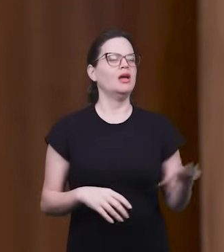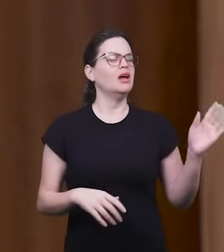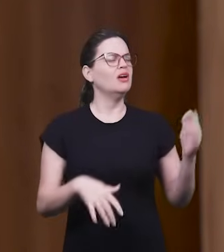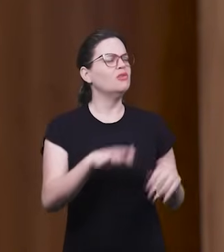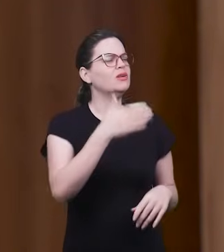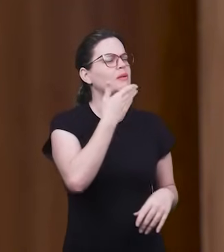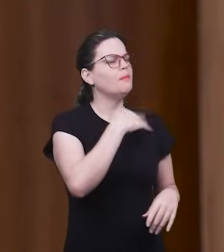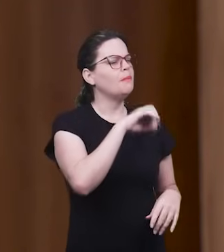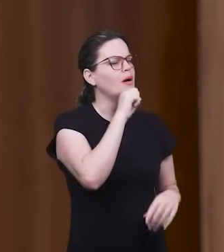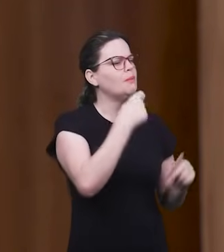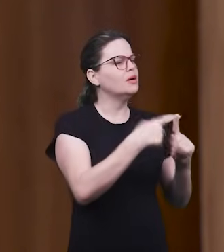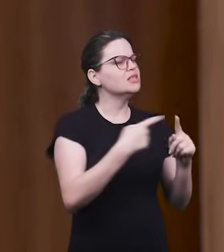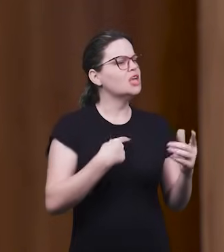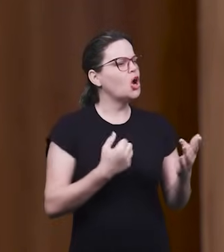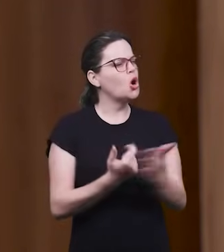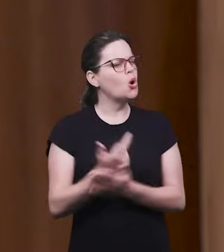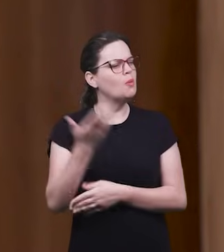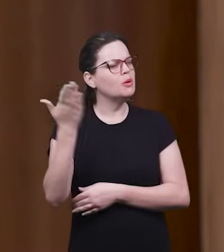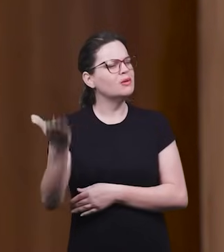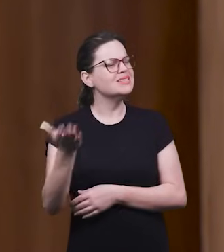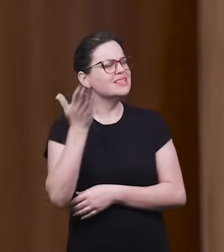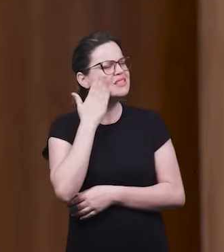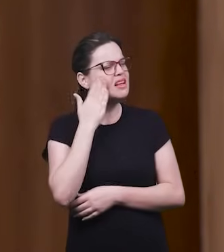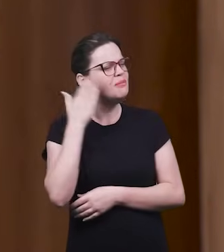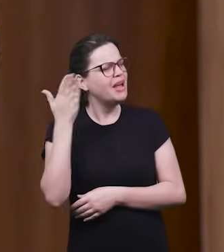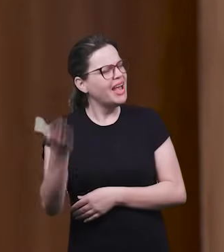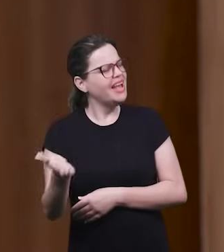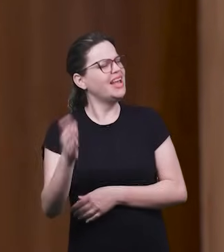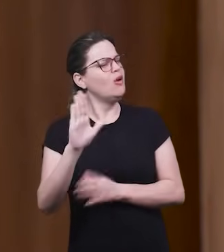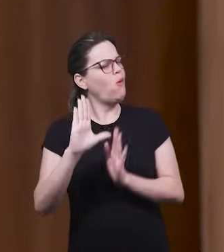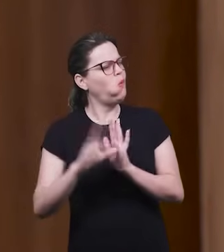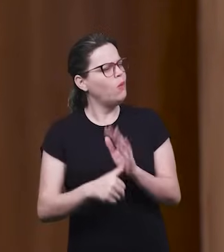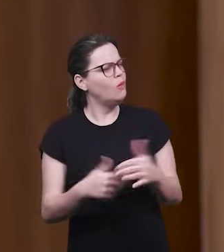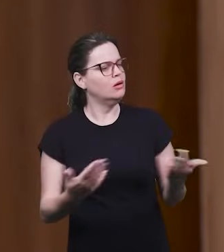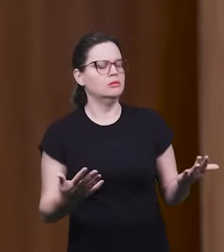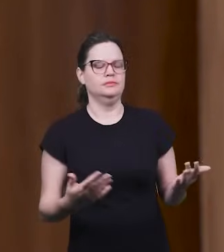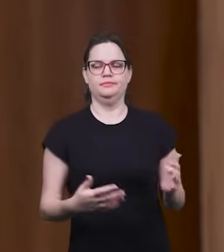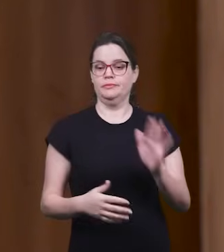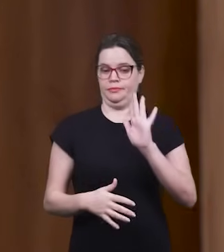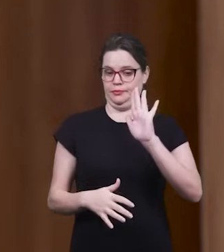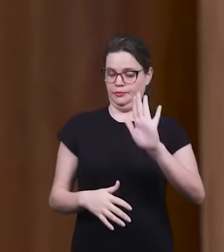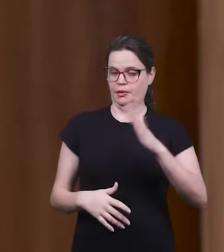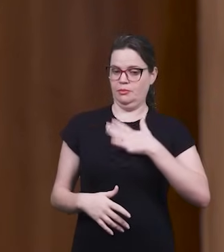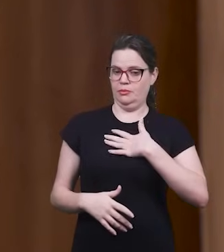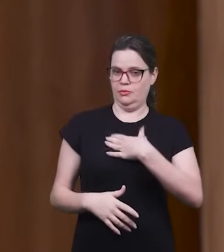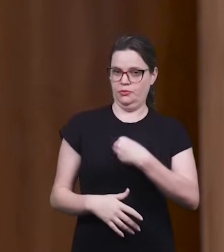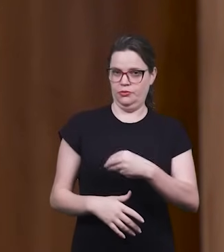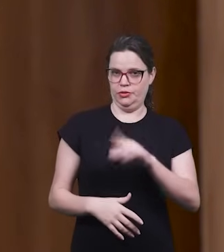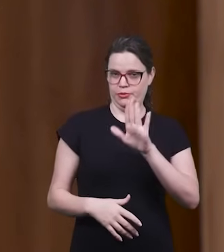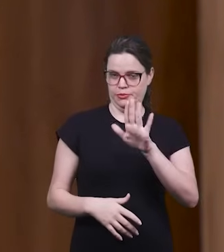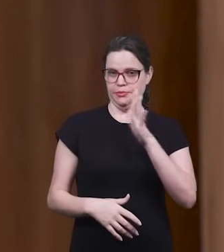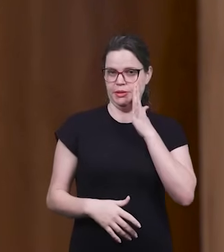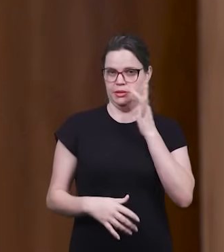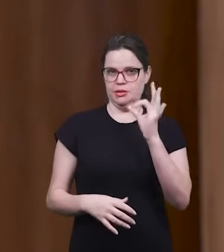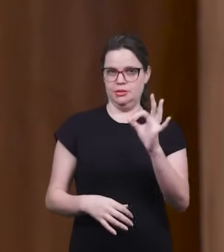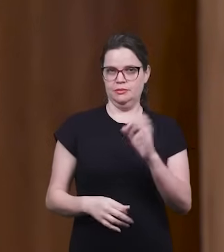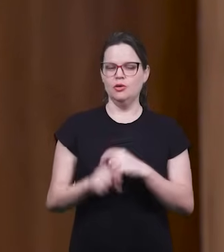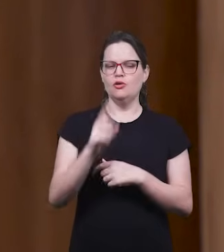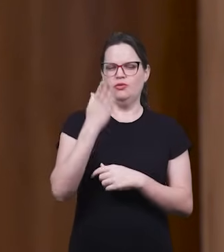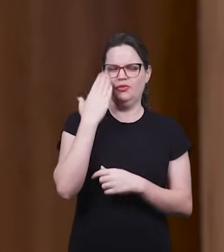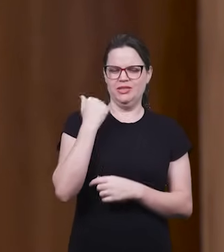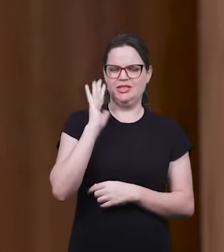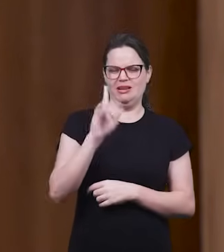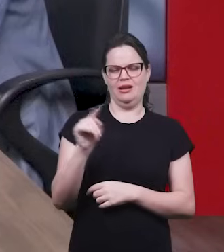culpa desse camarada aí? Essa lenha, papai, você não sabe, todo mundo fala isso. Não, meu filho, é o seguinte, você sabe que ele é